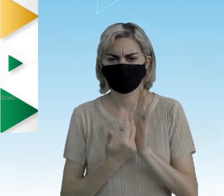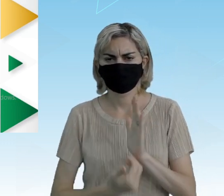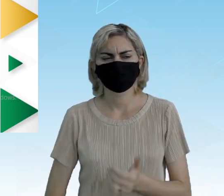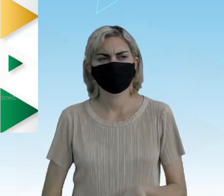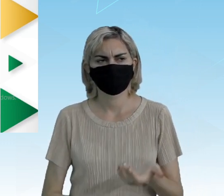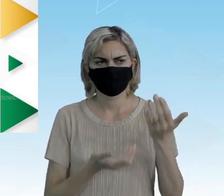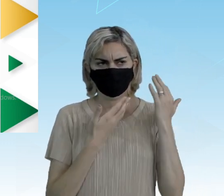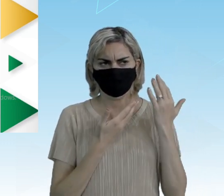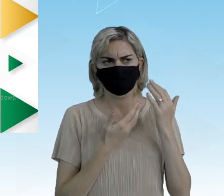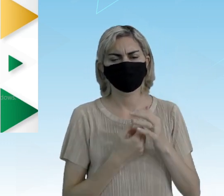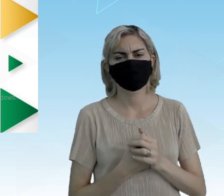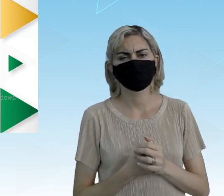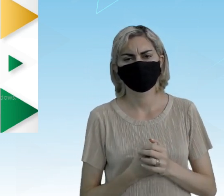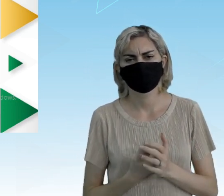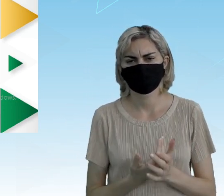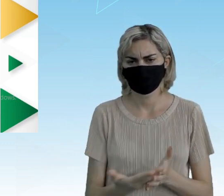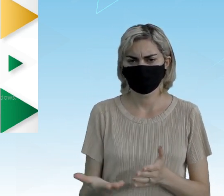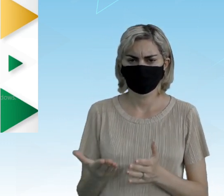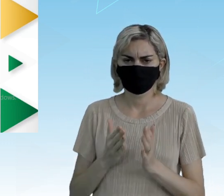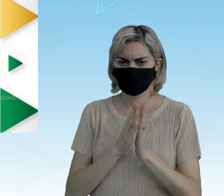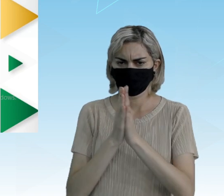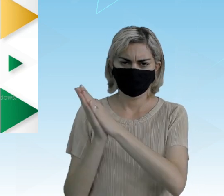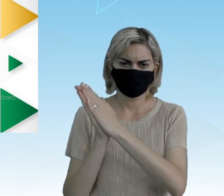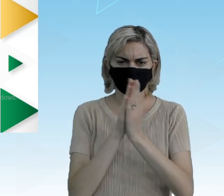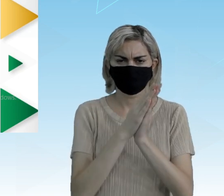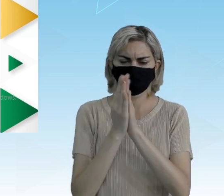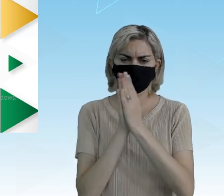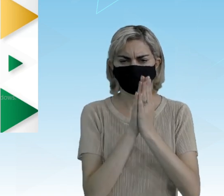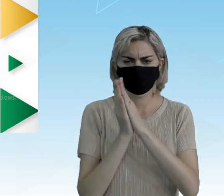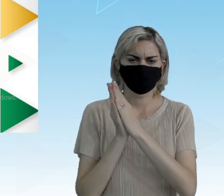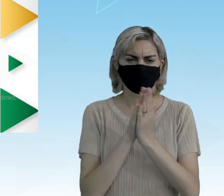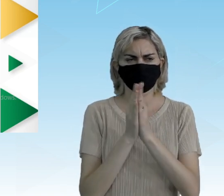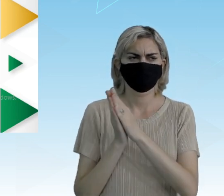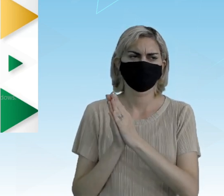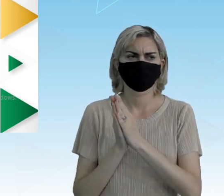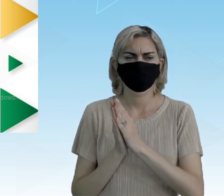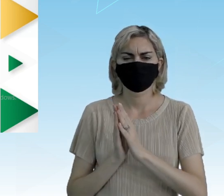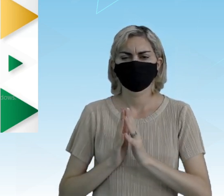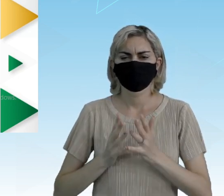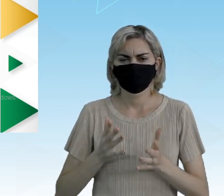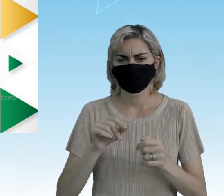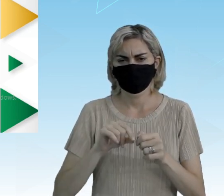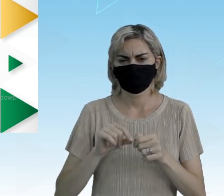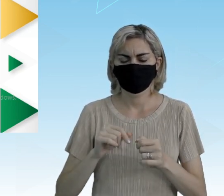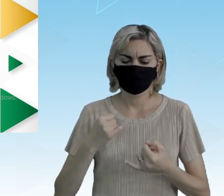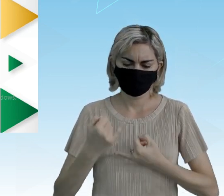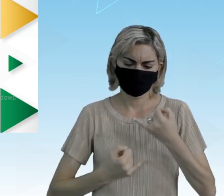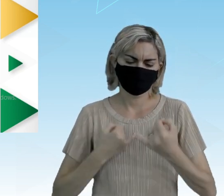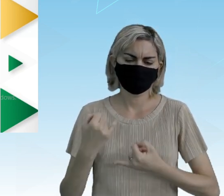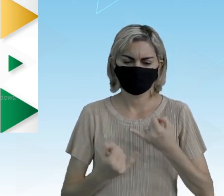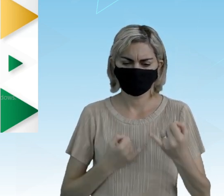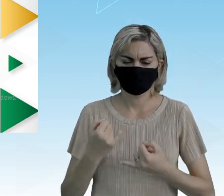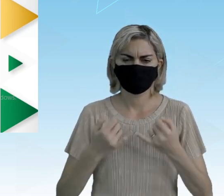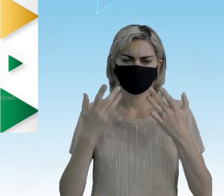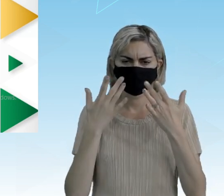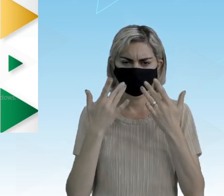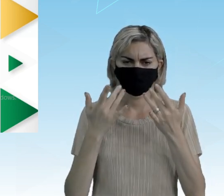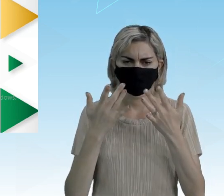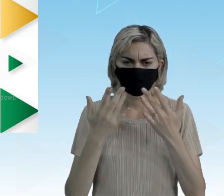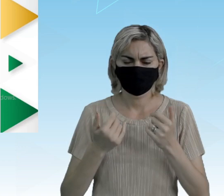tá? De uns fantoches e vocês, através desses fantoches, vocês podem fazer joguinhos